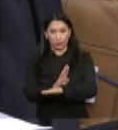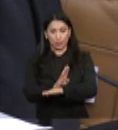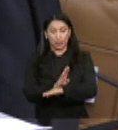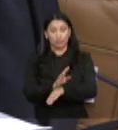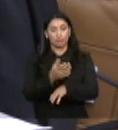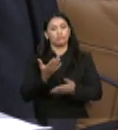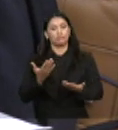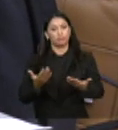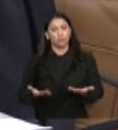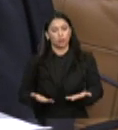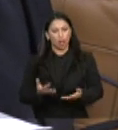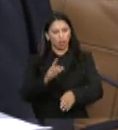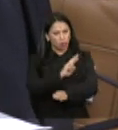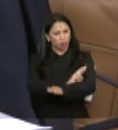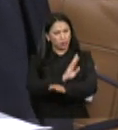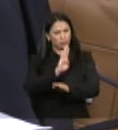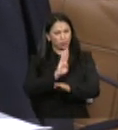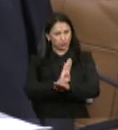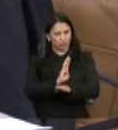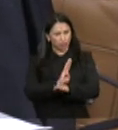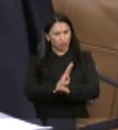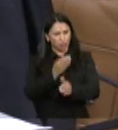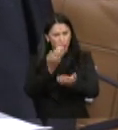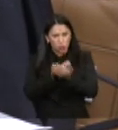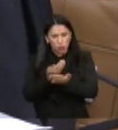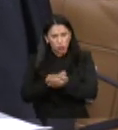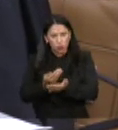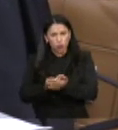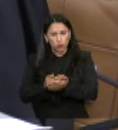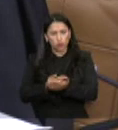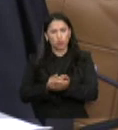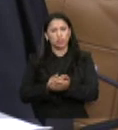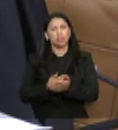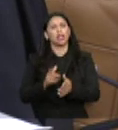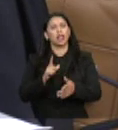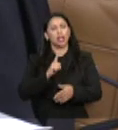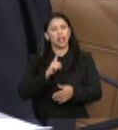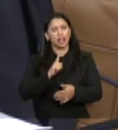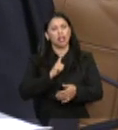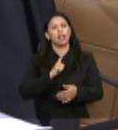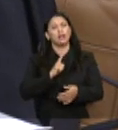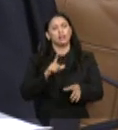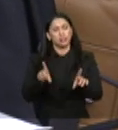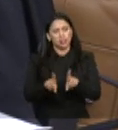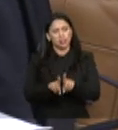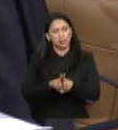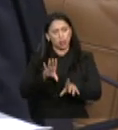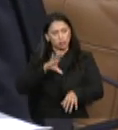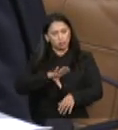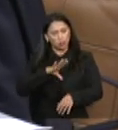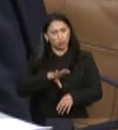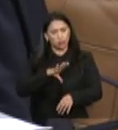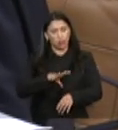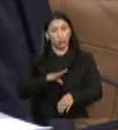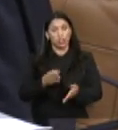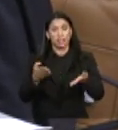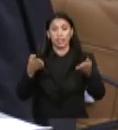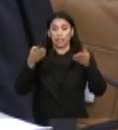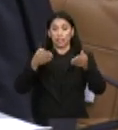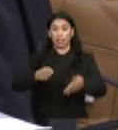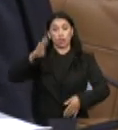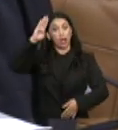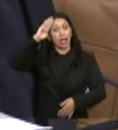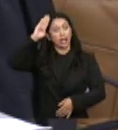portuguesa Rua integrou como membro fundador Academia Brasileira de Letras a frente